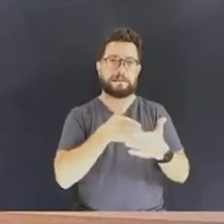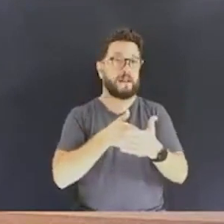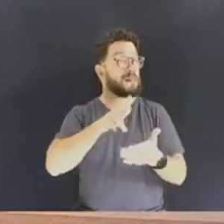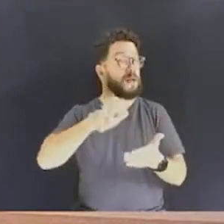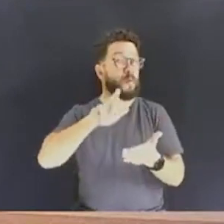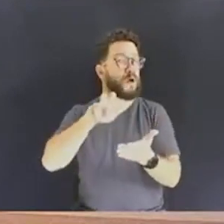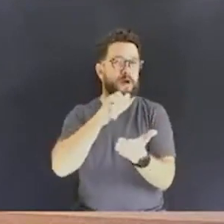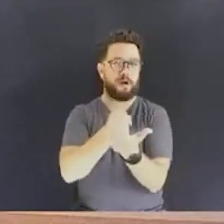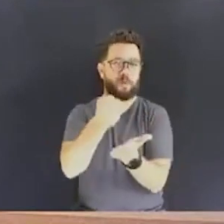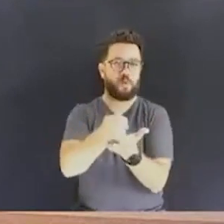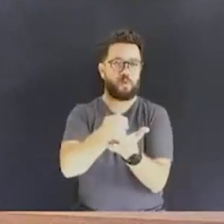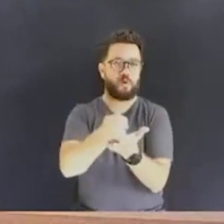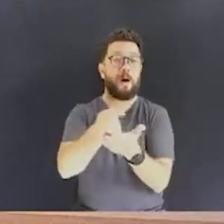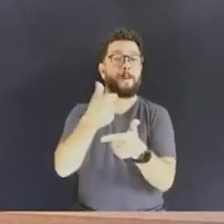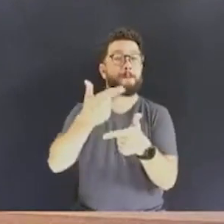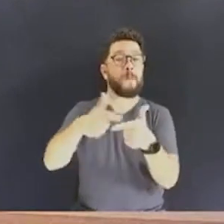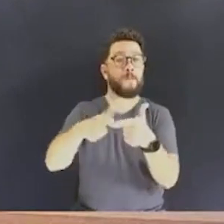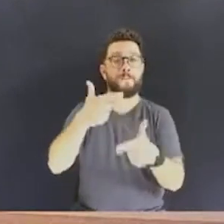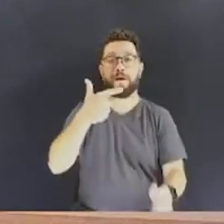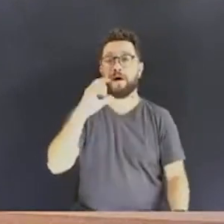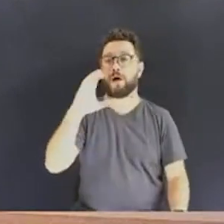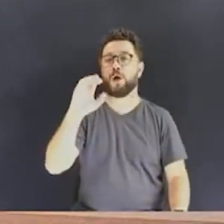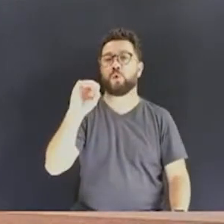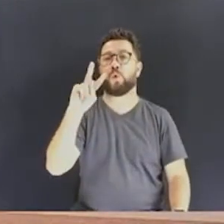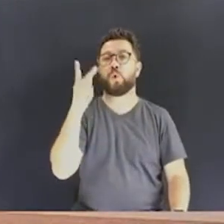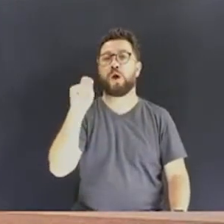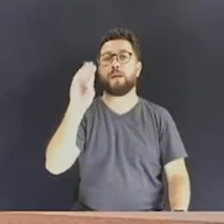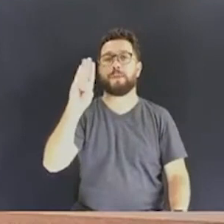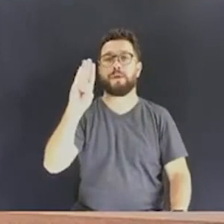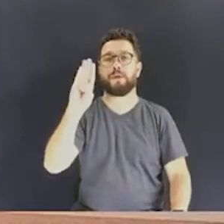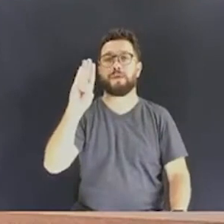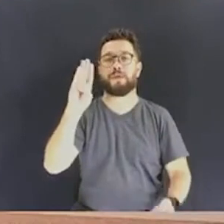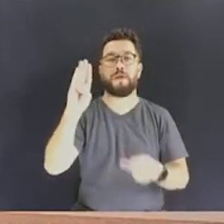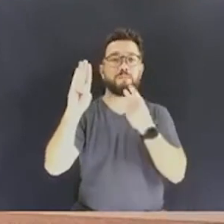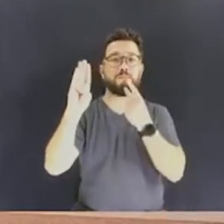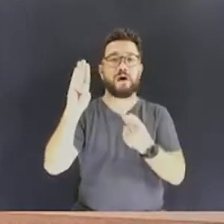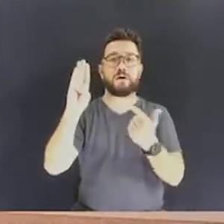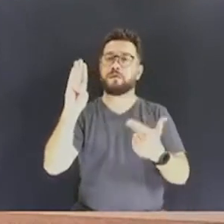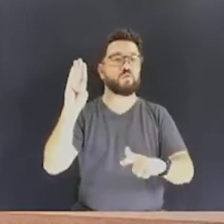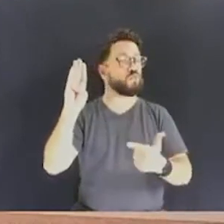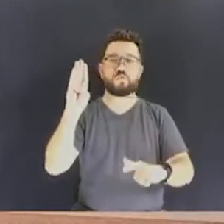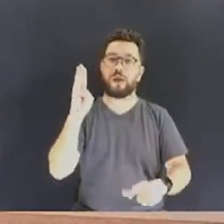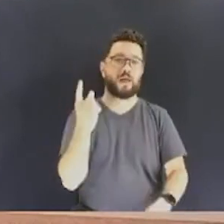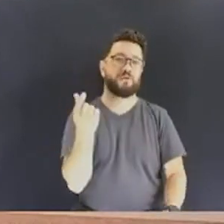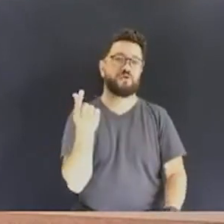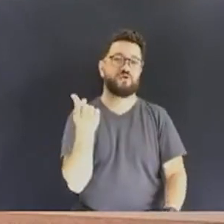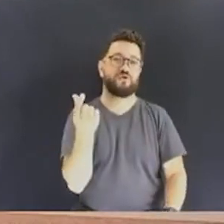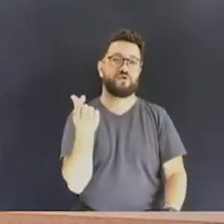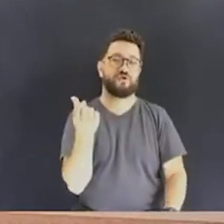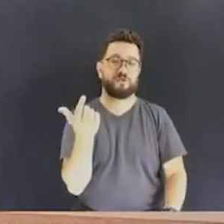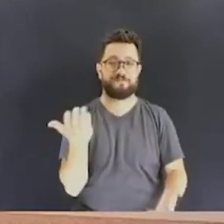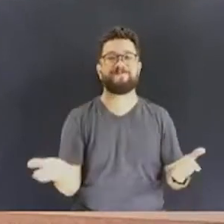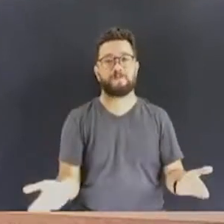própria Coab, que alega a indisponibilidade de recursos. E a segunda questão seria que, considerando, né, os valores despendidos